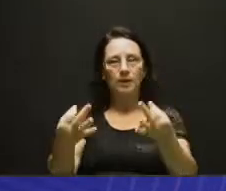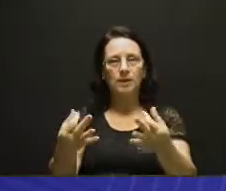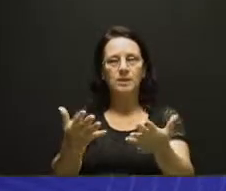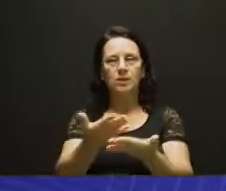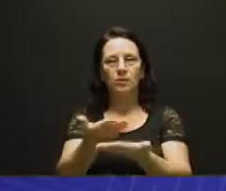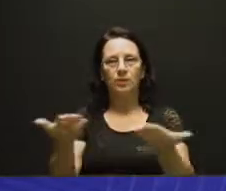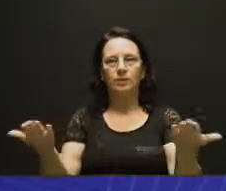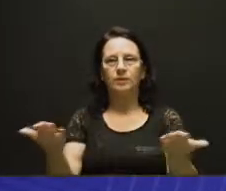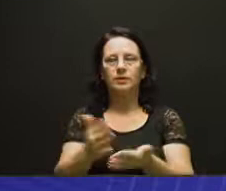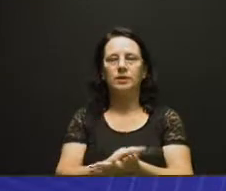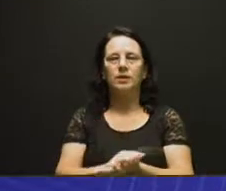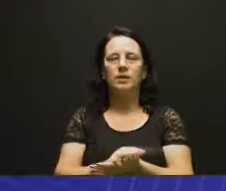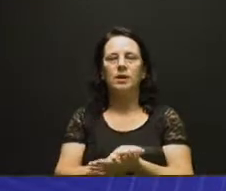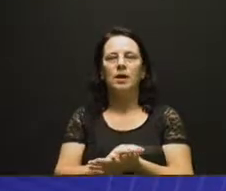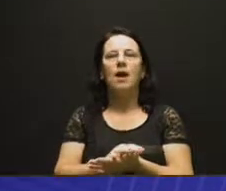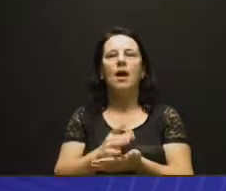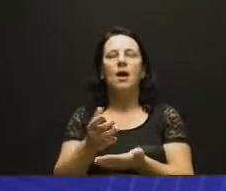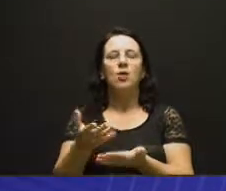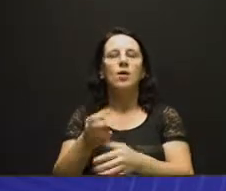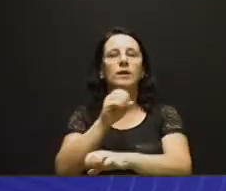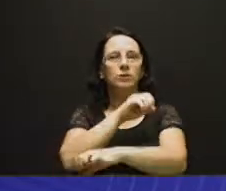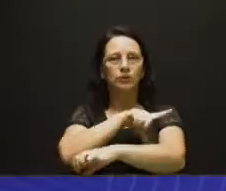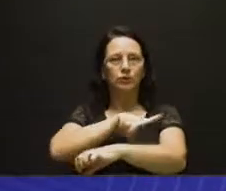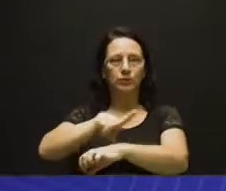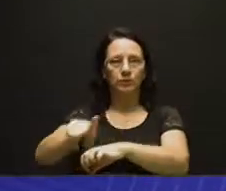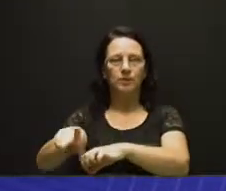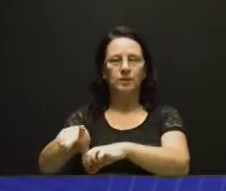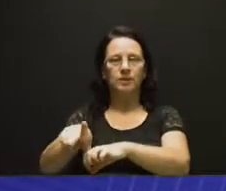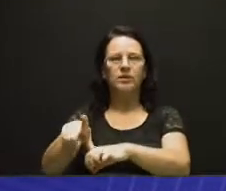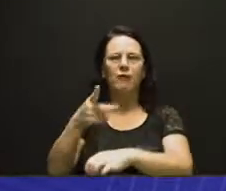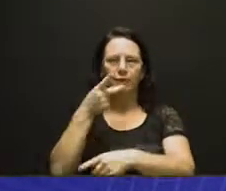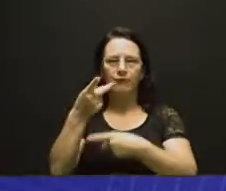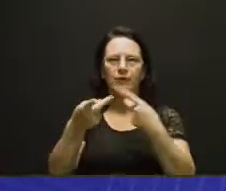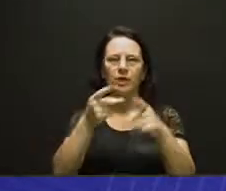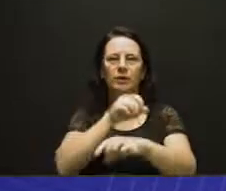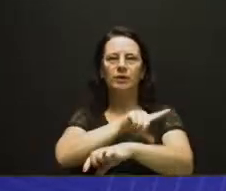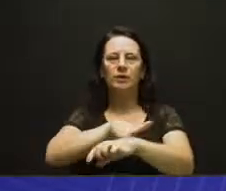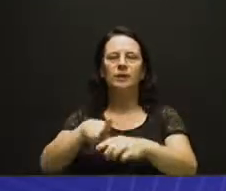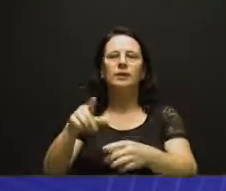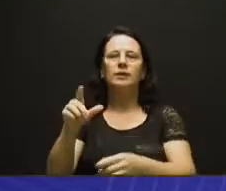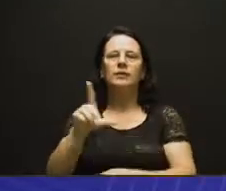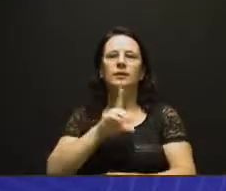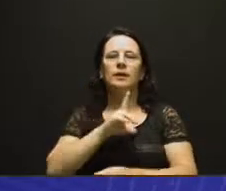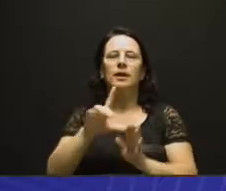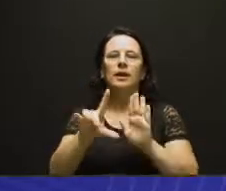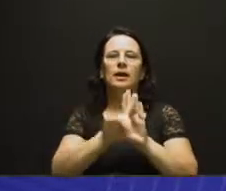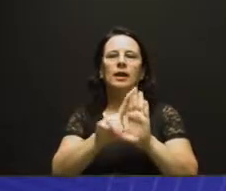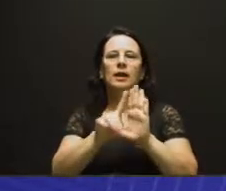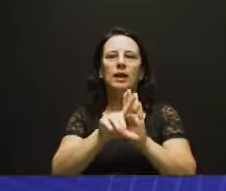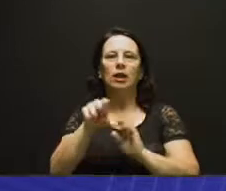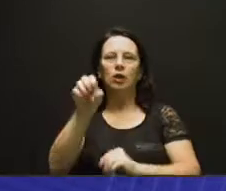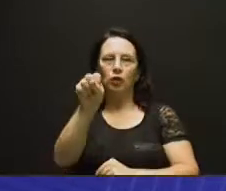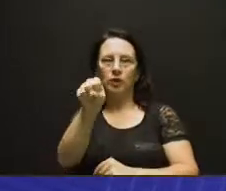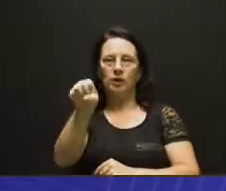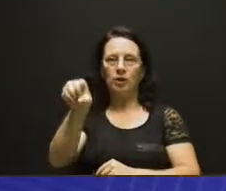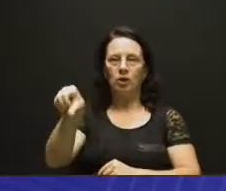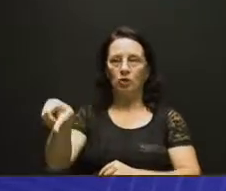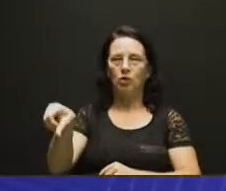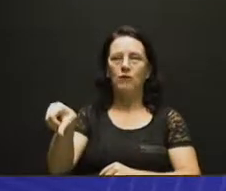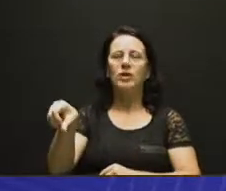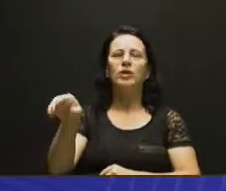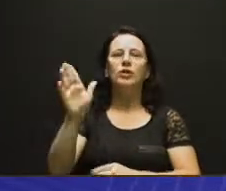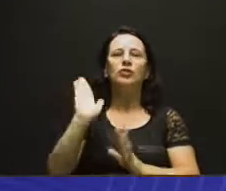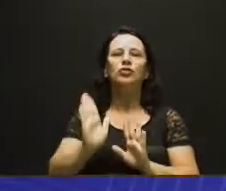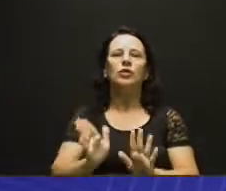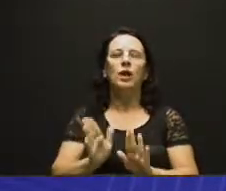falando no conceito da educação a lei 7.853 89 já previa